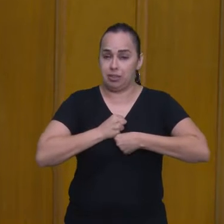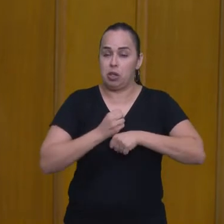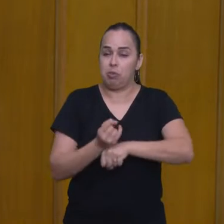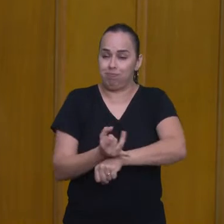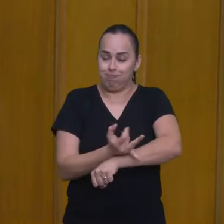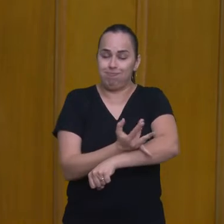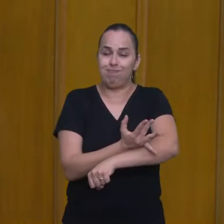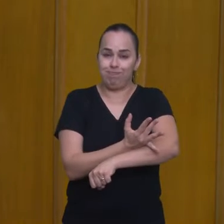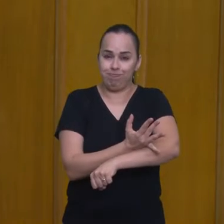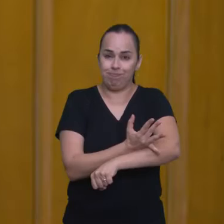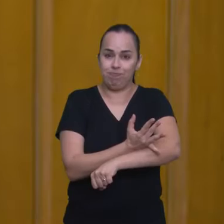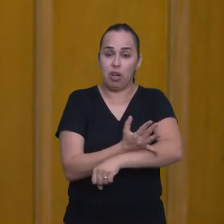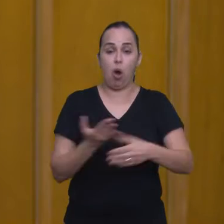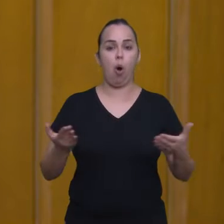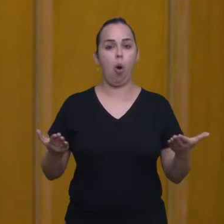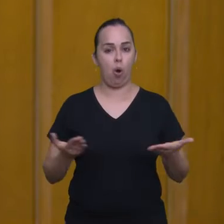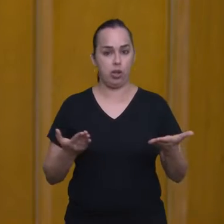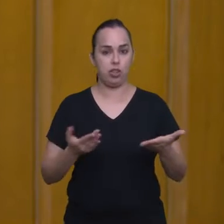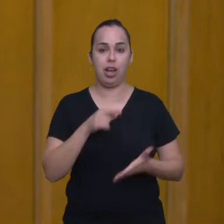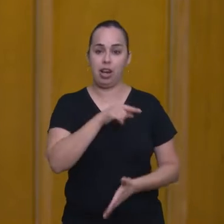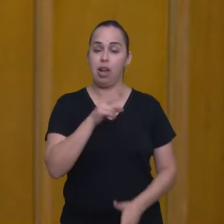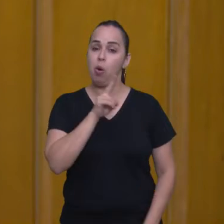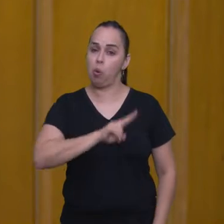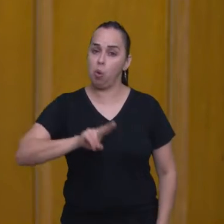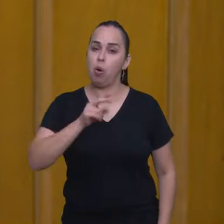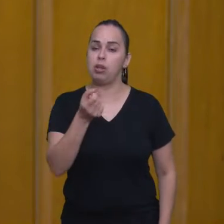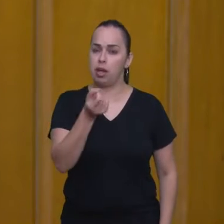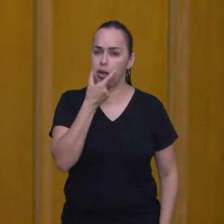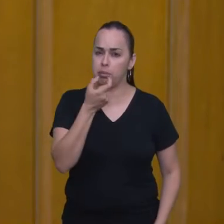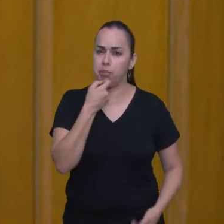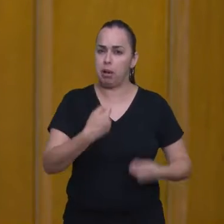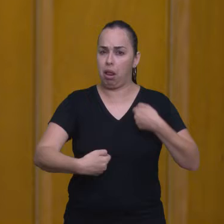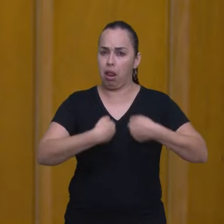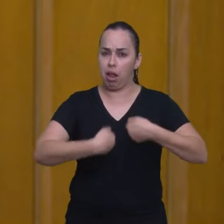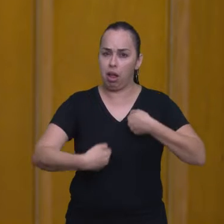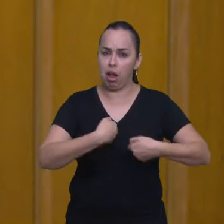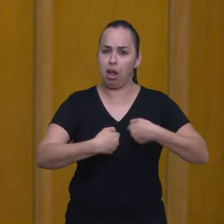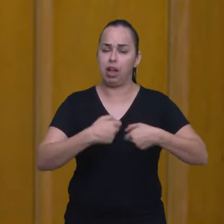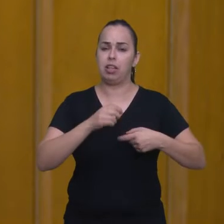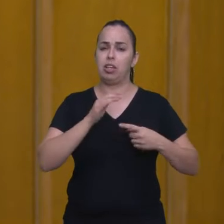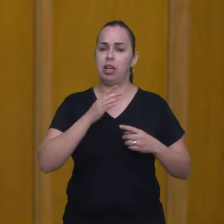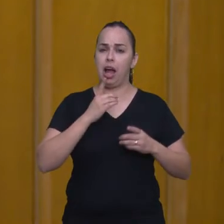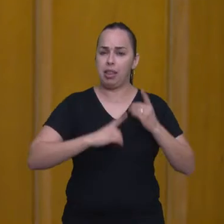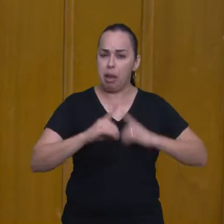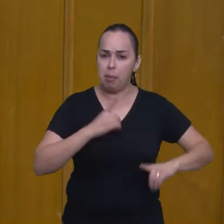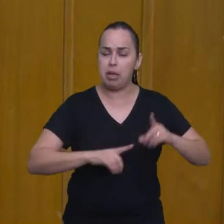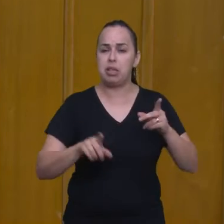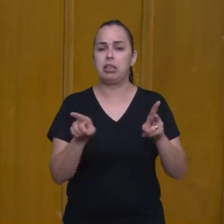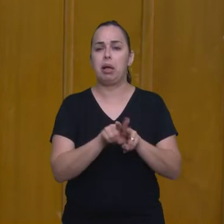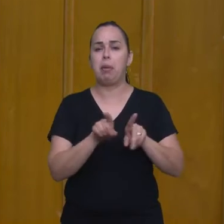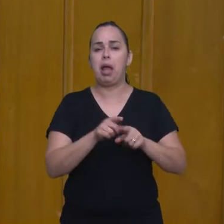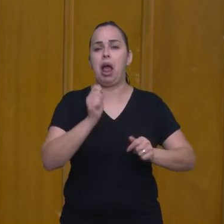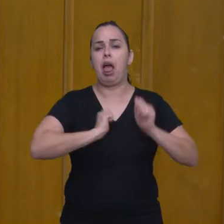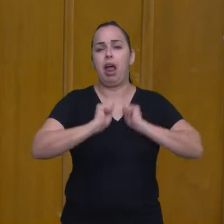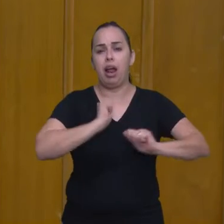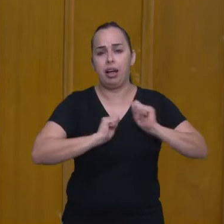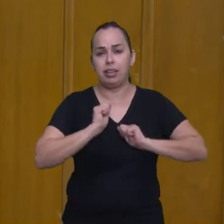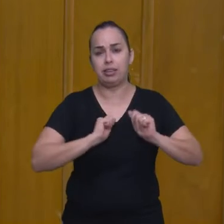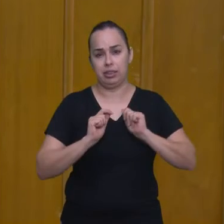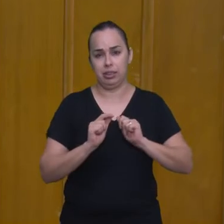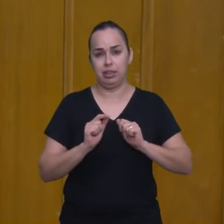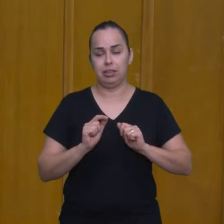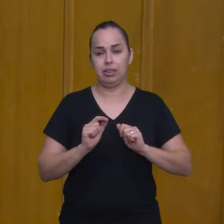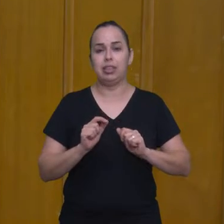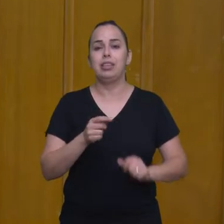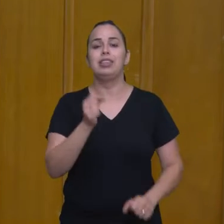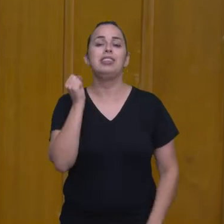estado emocional dele. Hoje ele faz uso de medicamento para controlar a depressão, ansiedade e estresse pós-traumático